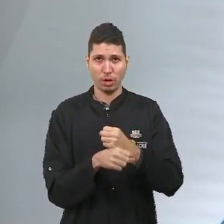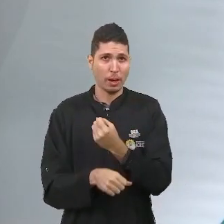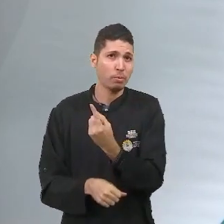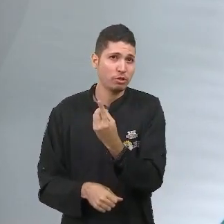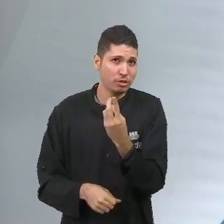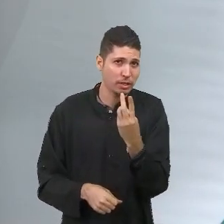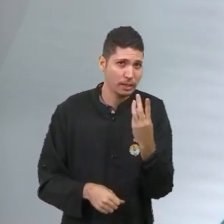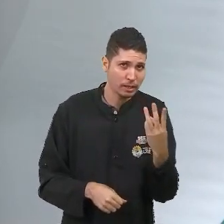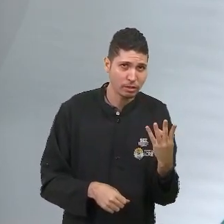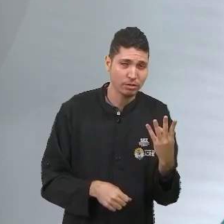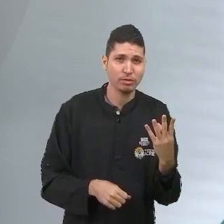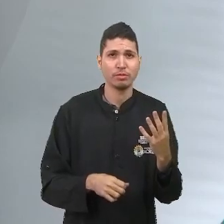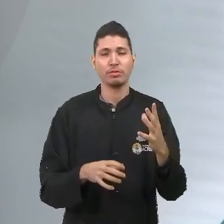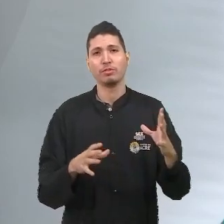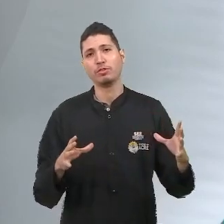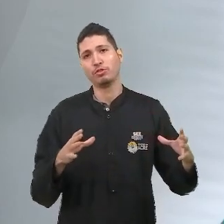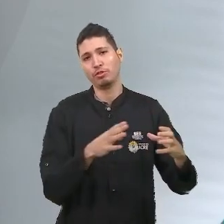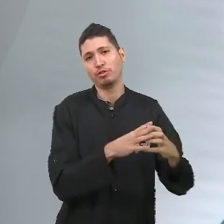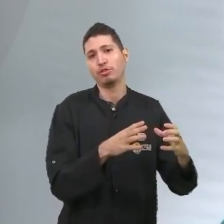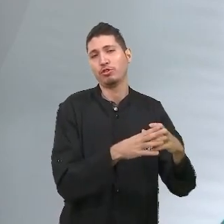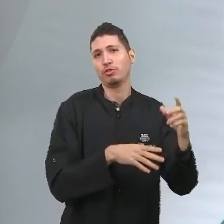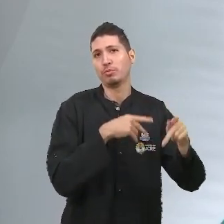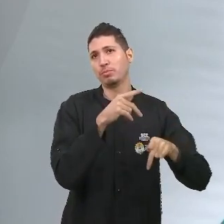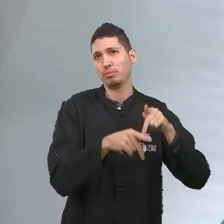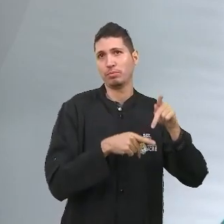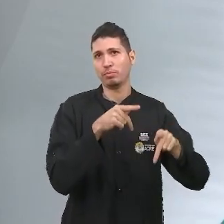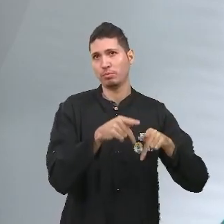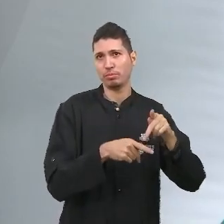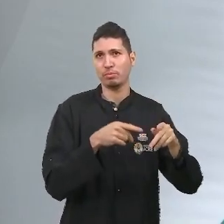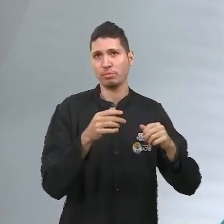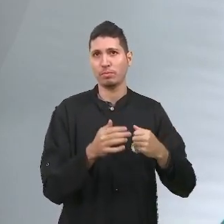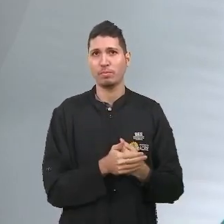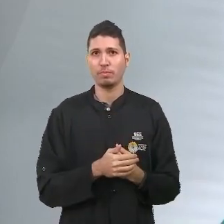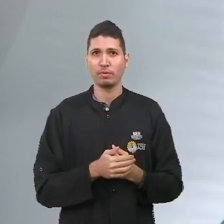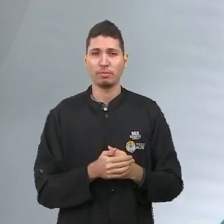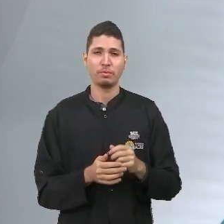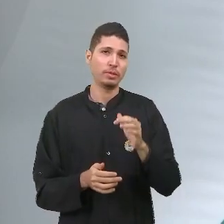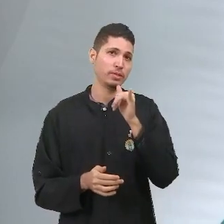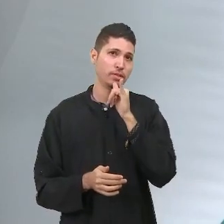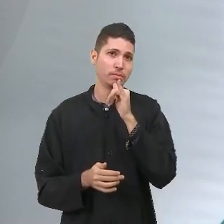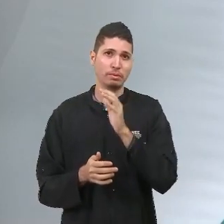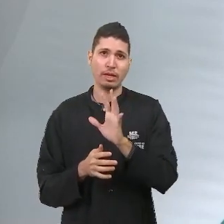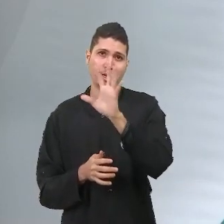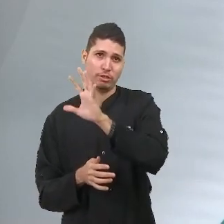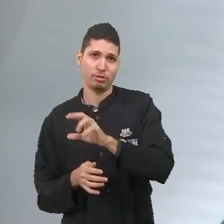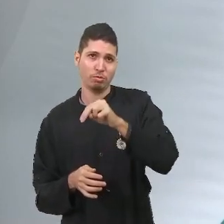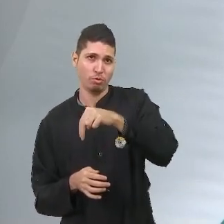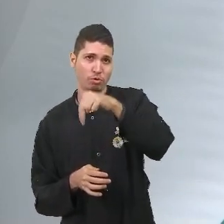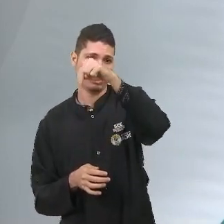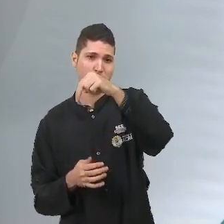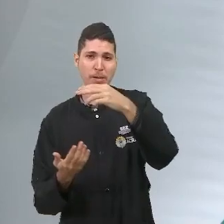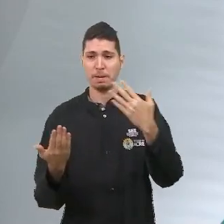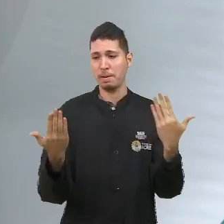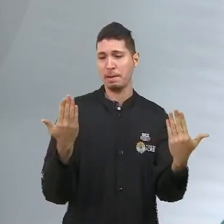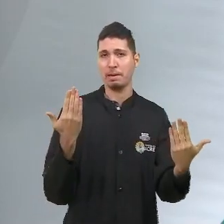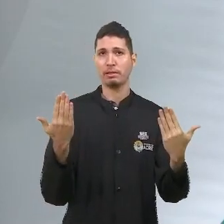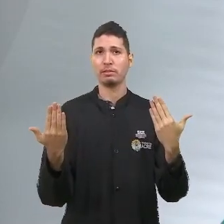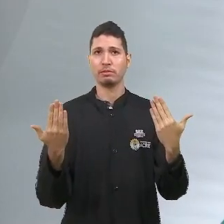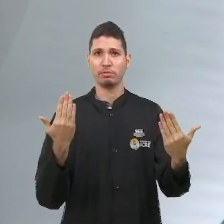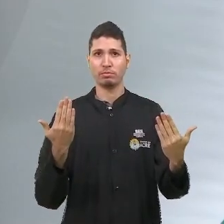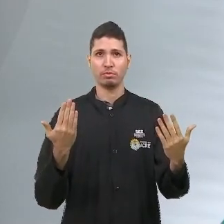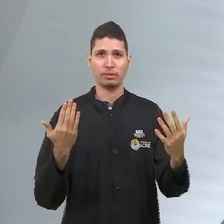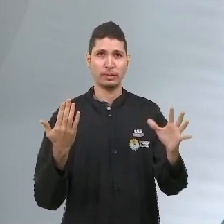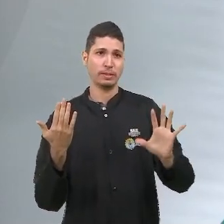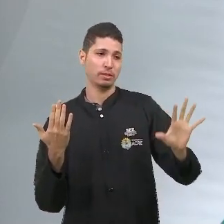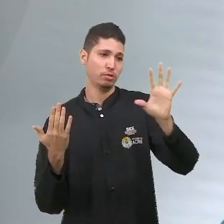divido ali pelo número de habitantes. A densidade demográfica da região norte é baixíssima, se comparada com a densidade demográfica da